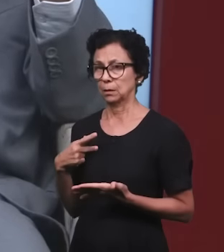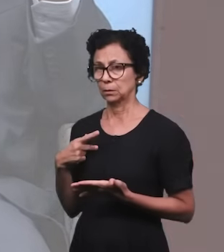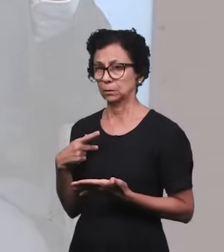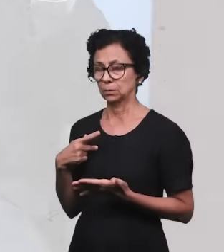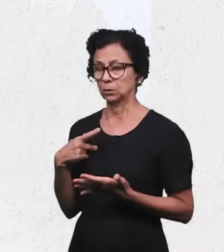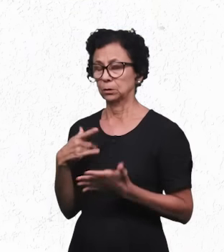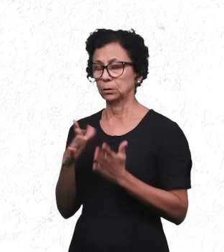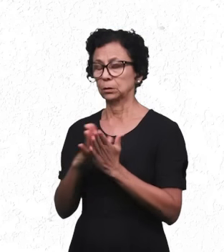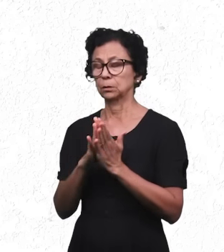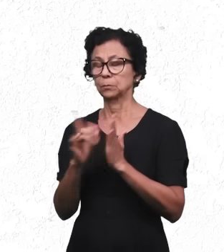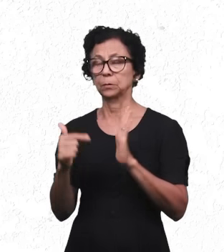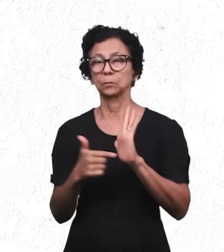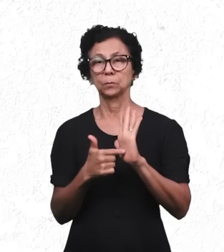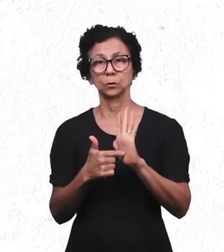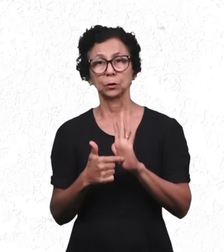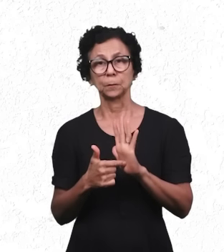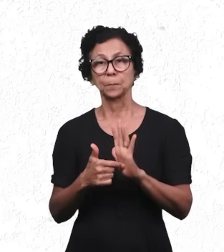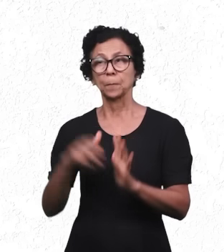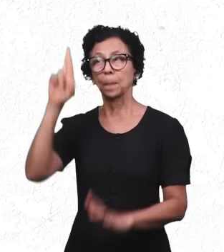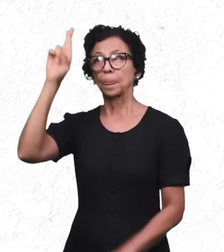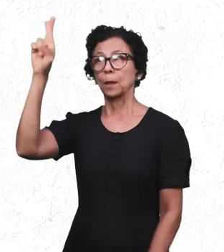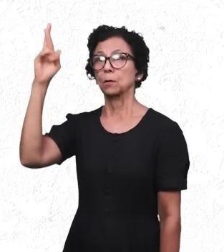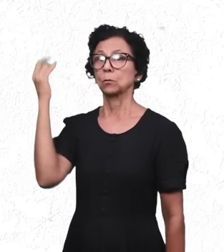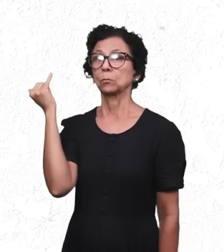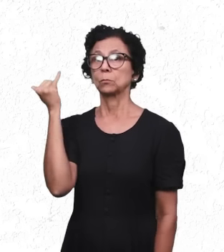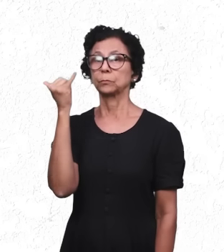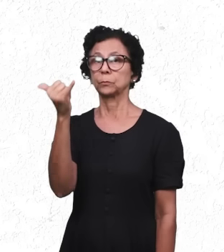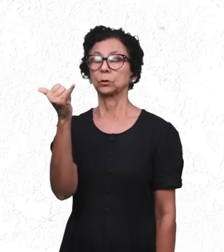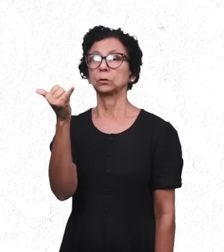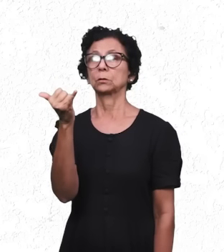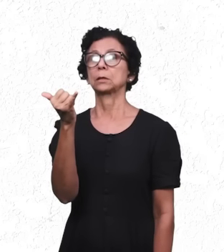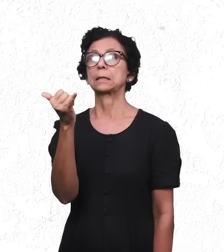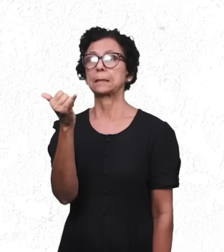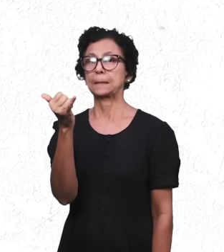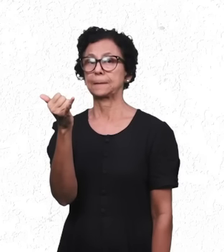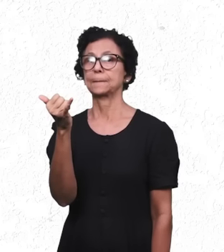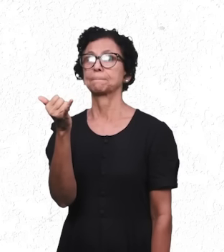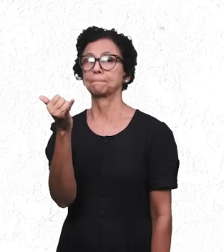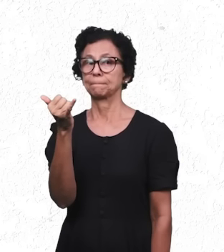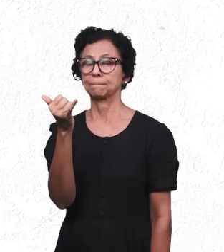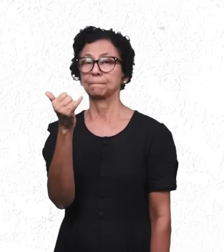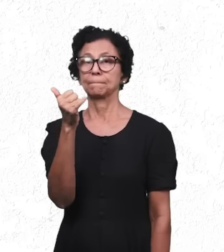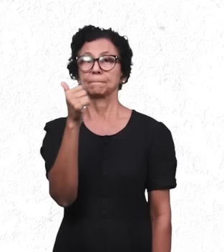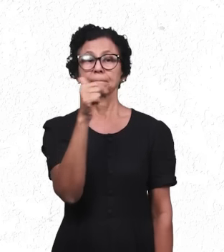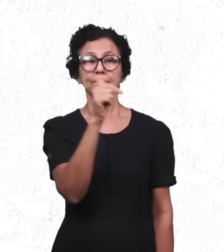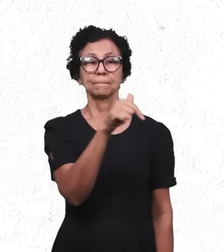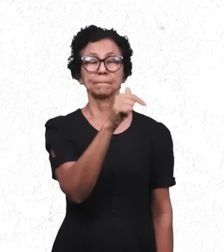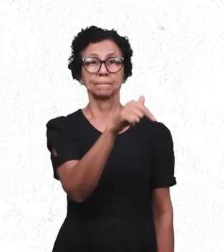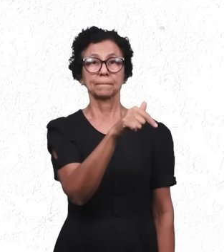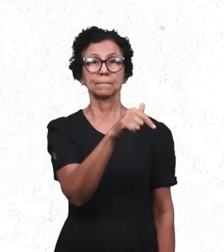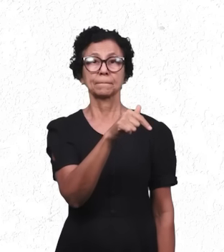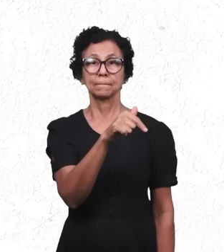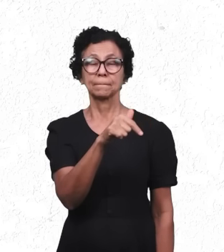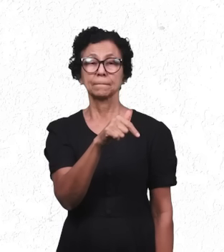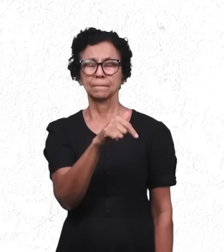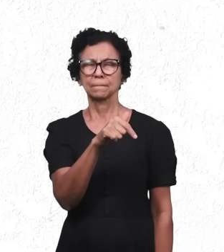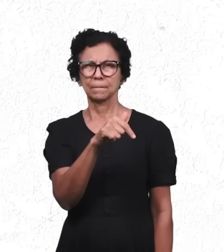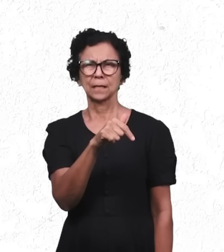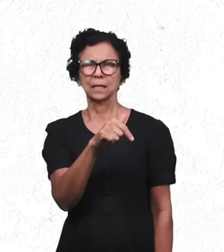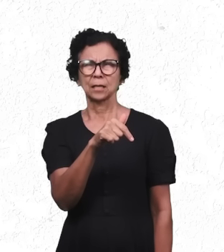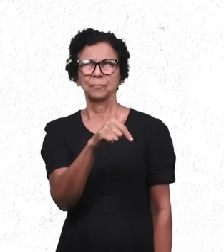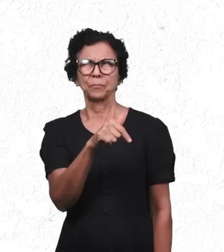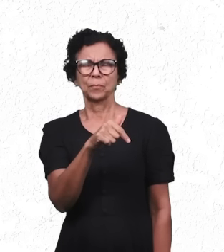assim: e disse o Senhor, destruirei de sobre a face da terra o homem que